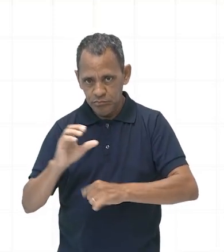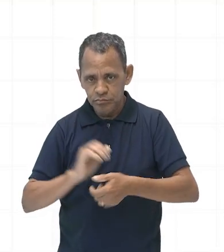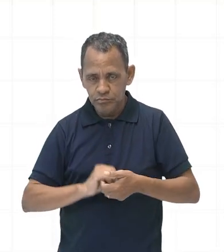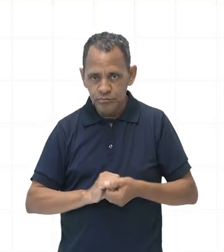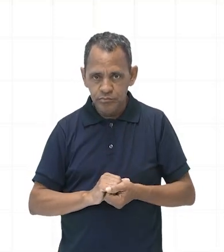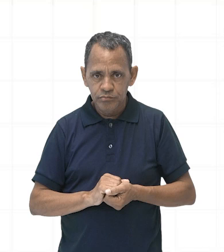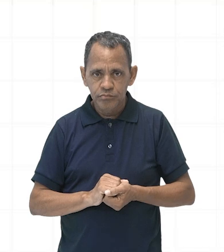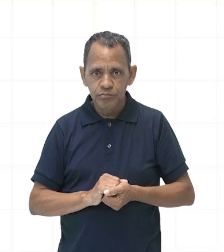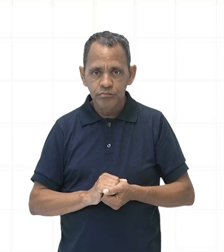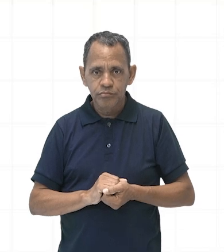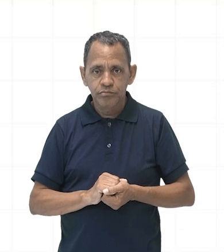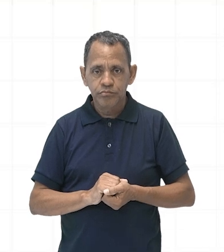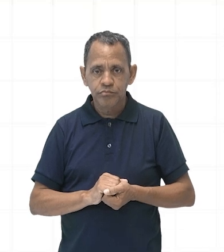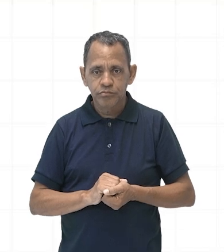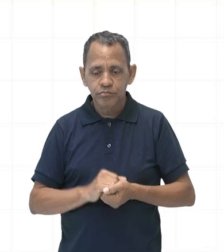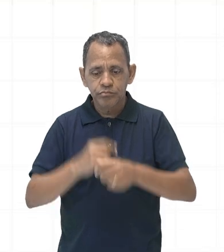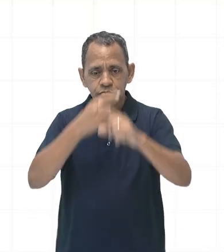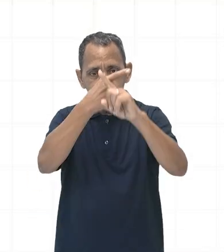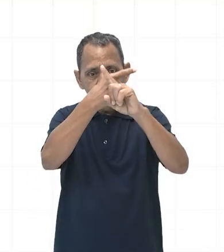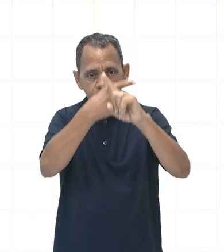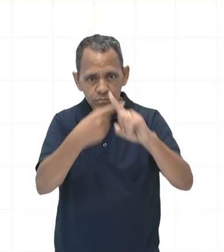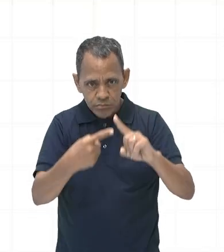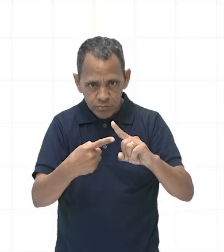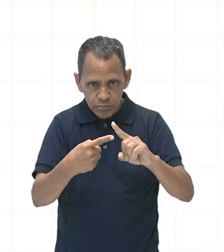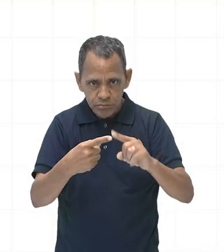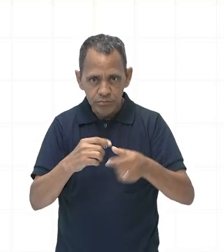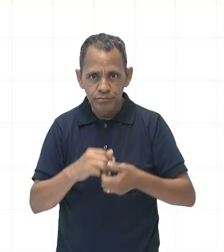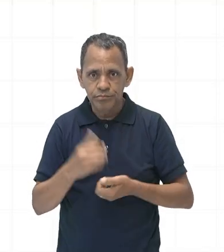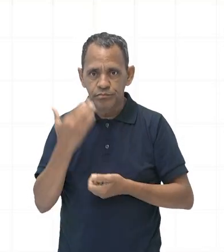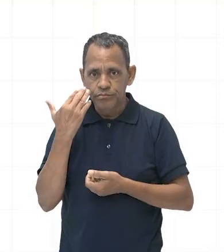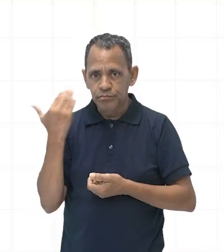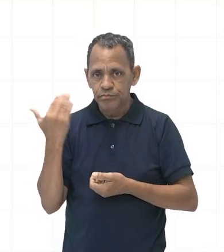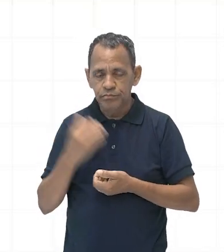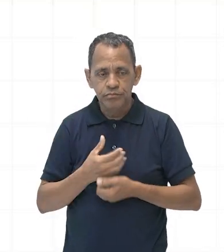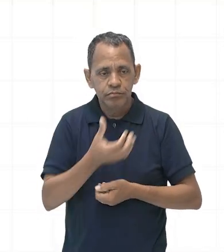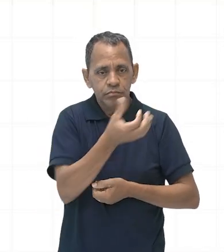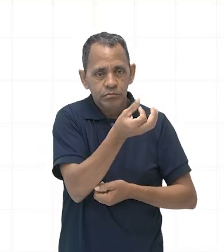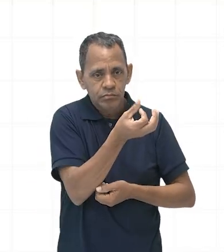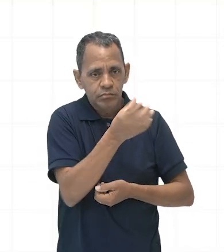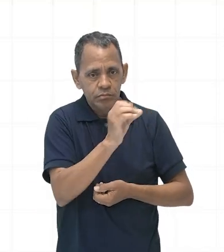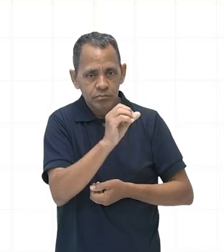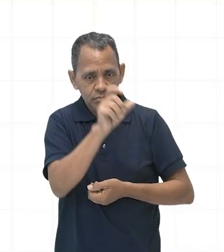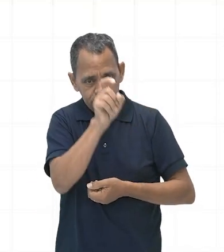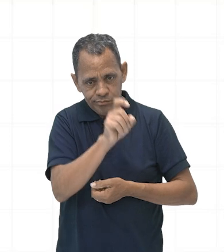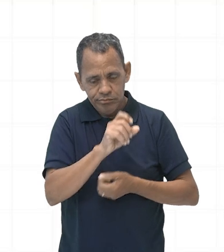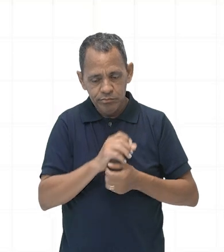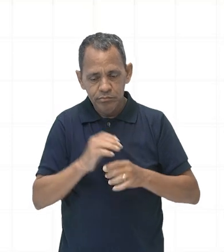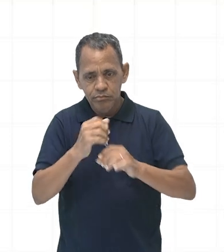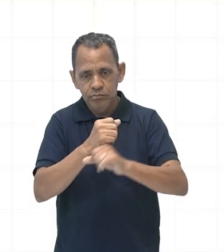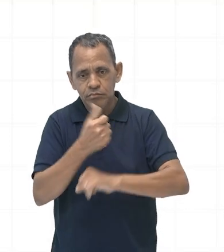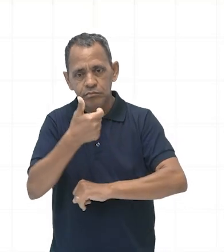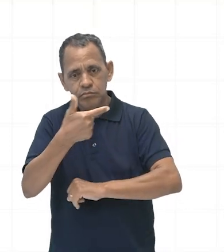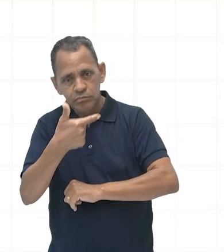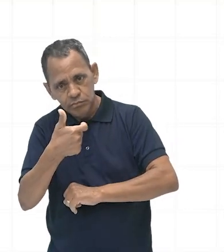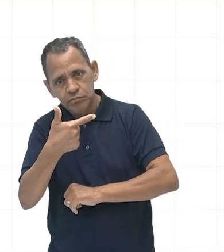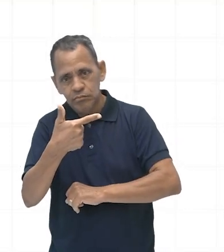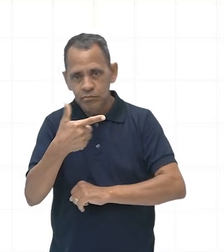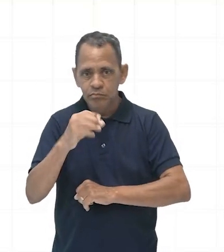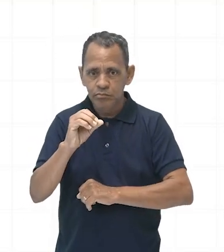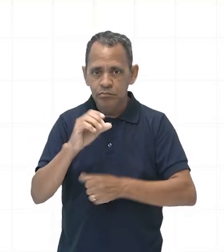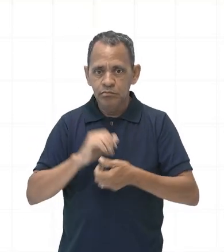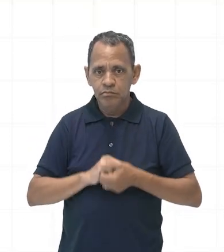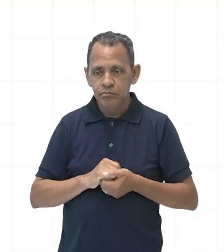faço o produto dos meios pelos extremos. Então vai ficar 600x é igual a 120 vezes